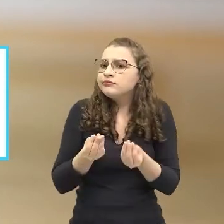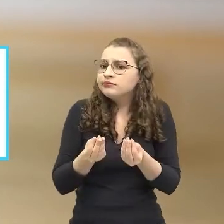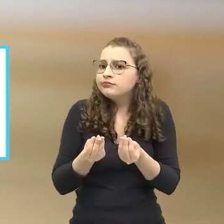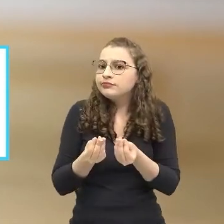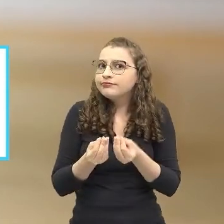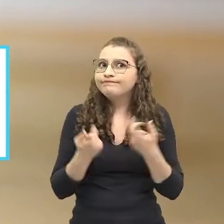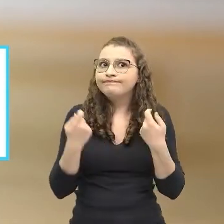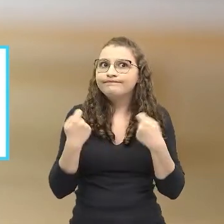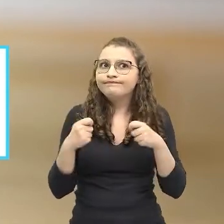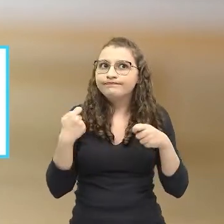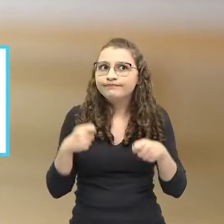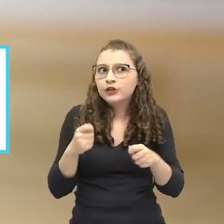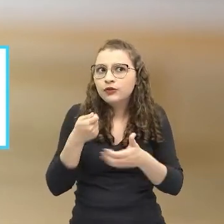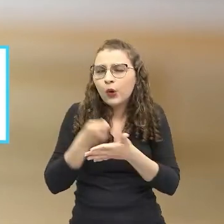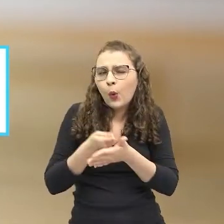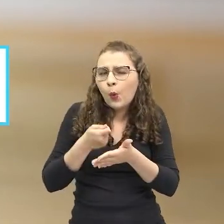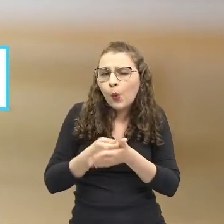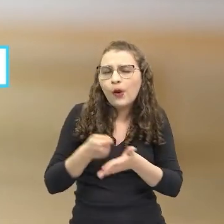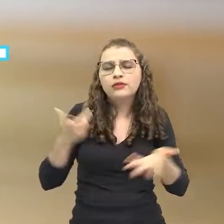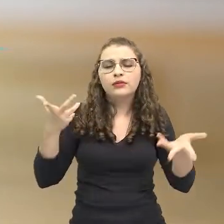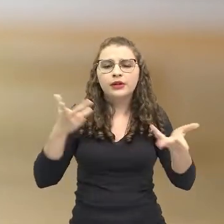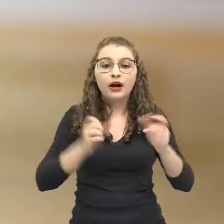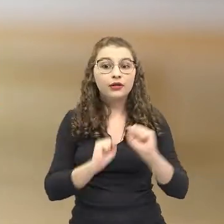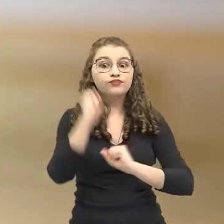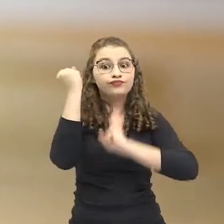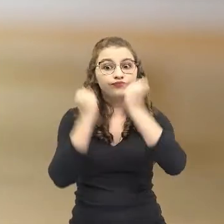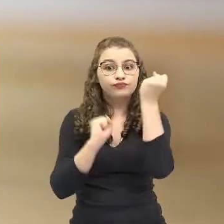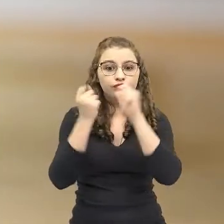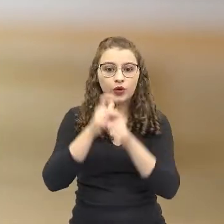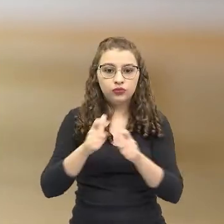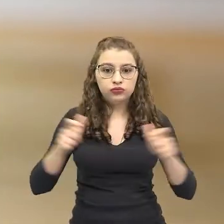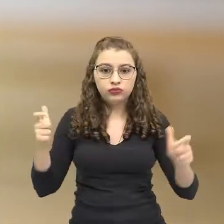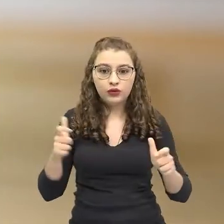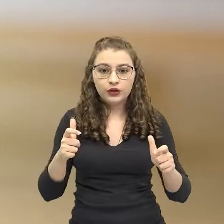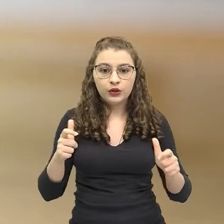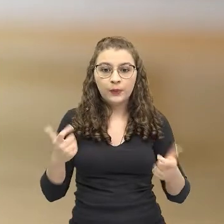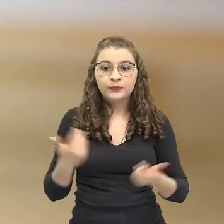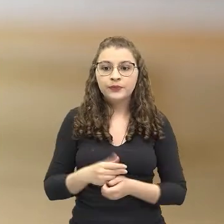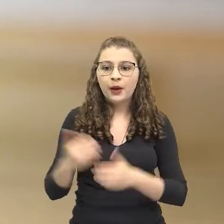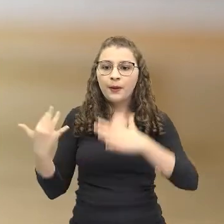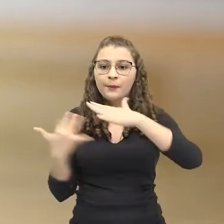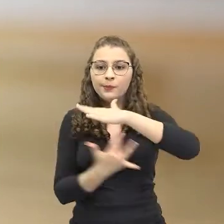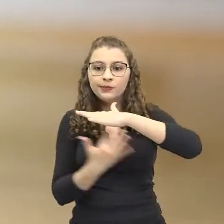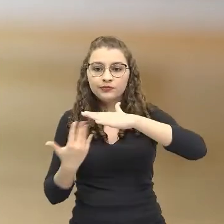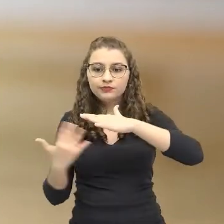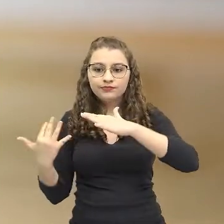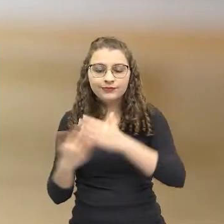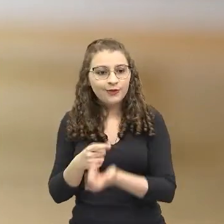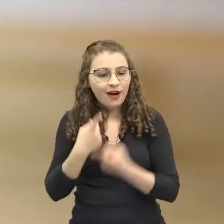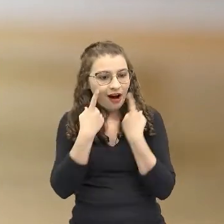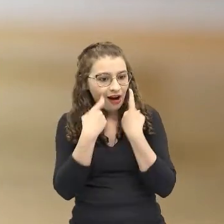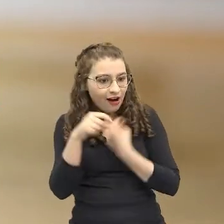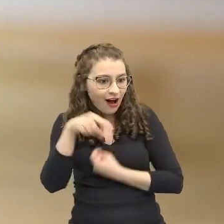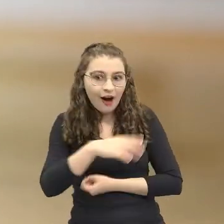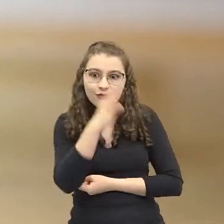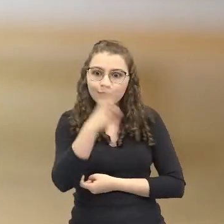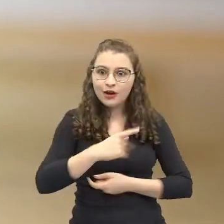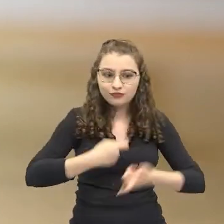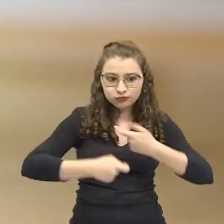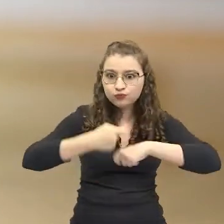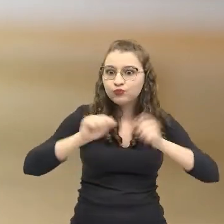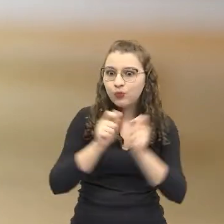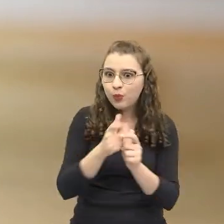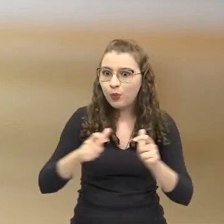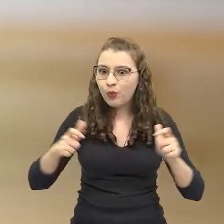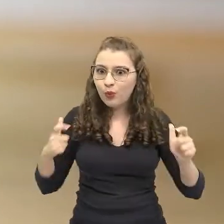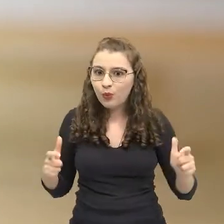também a se industrializar. Então a gente vai ver a chegada de imigrantes atraídos por conta desse crescimento econômico do Brasil, que, claro, por sua